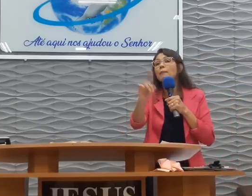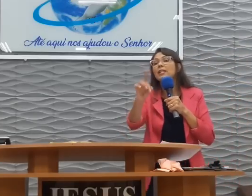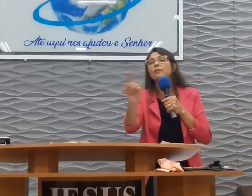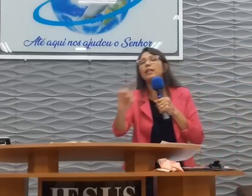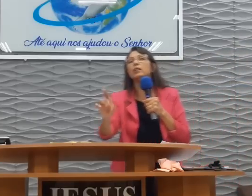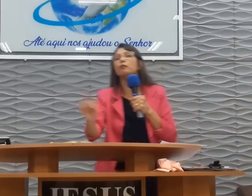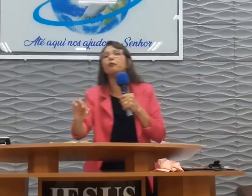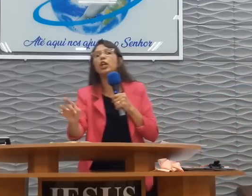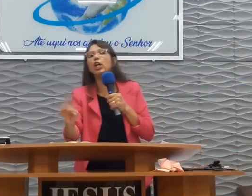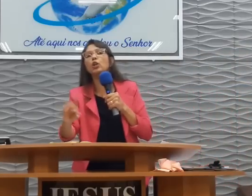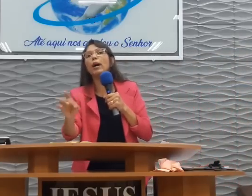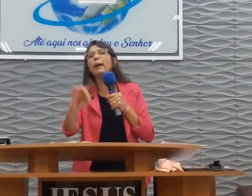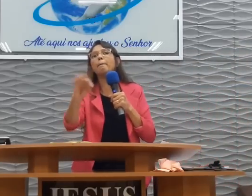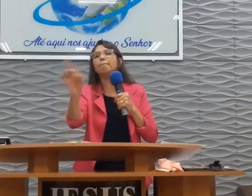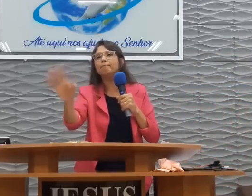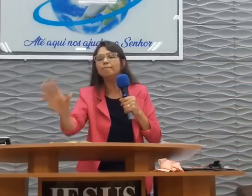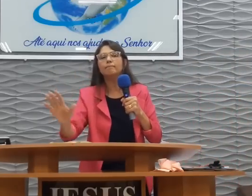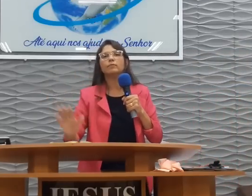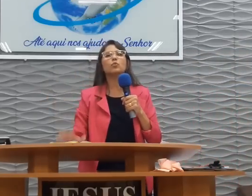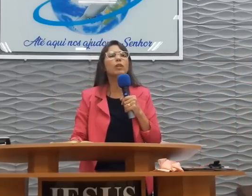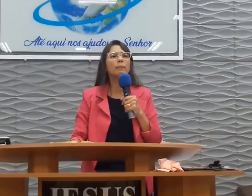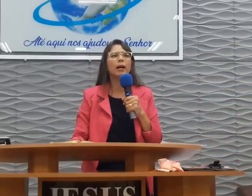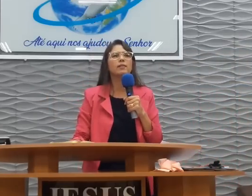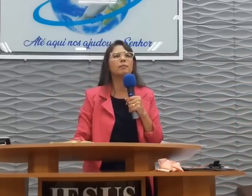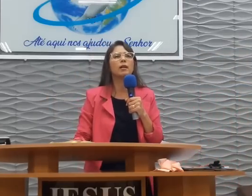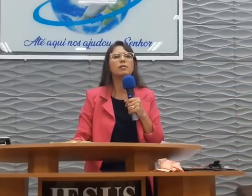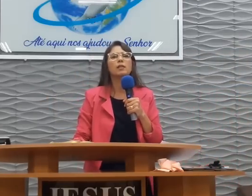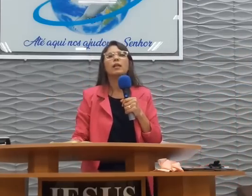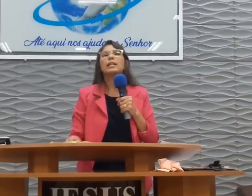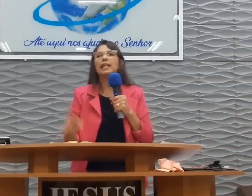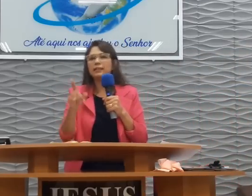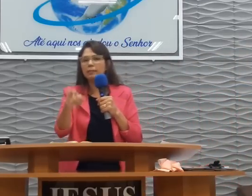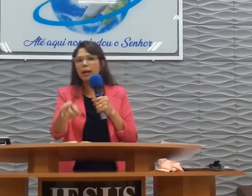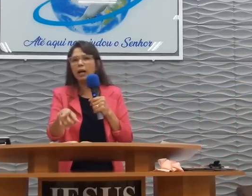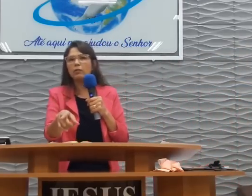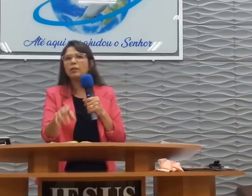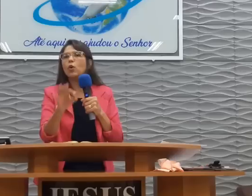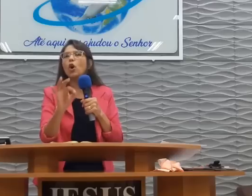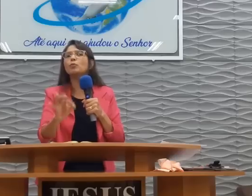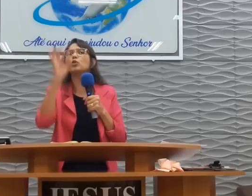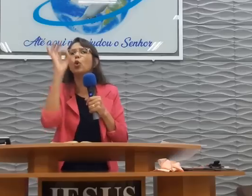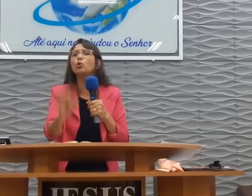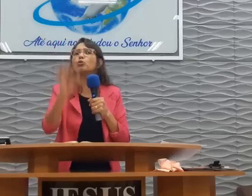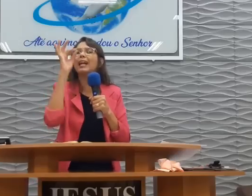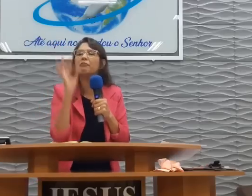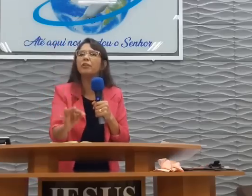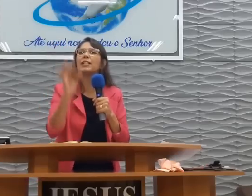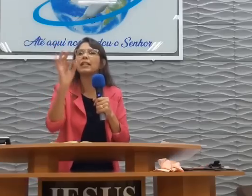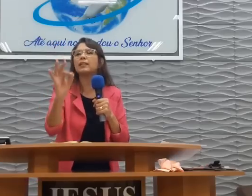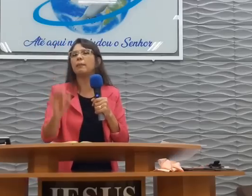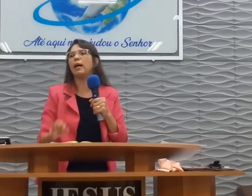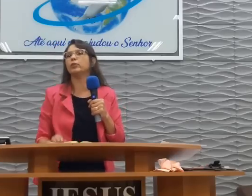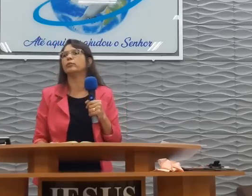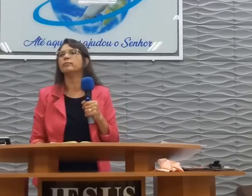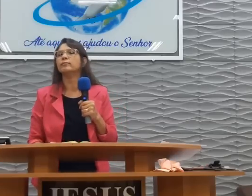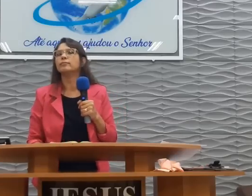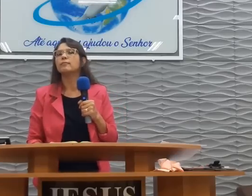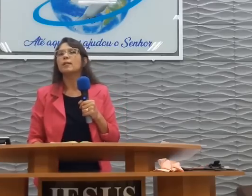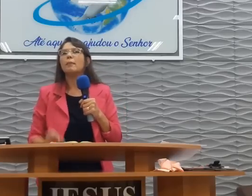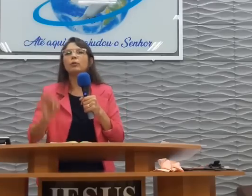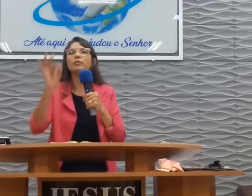Ah, nunca mais fale que filho é... Nunca mais, irmãs. Dá trabalho? Como tudo na vida dá